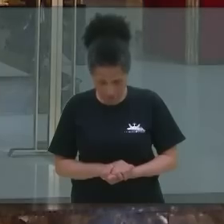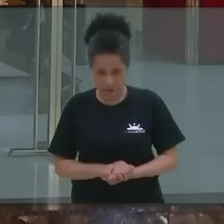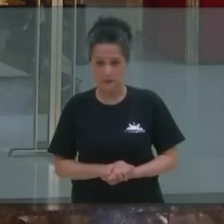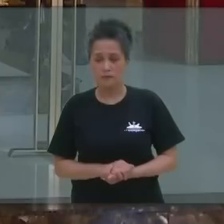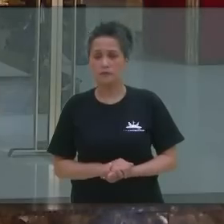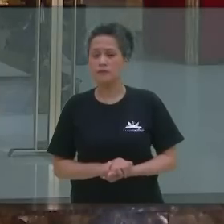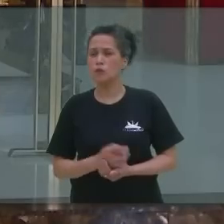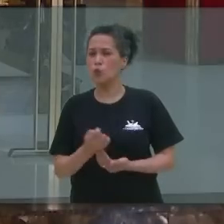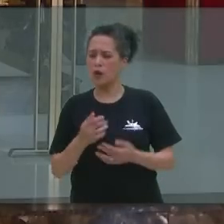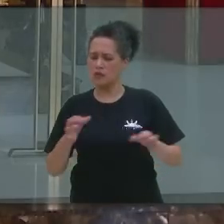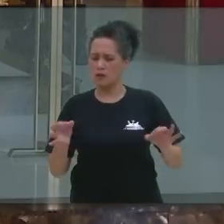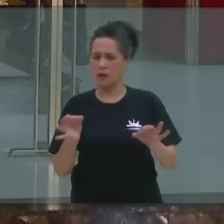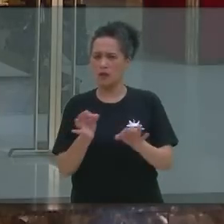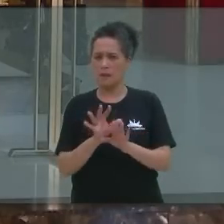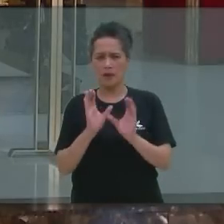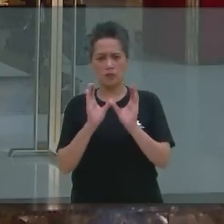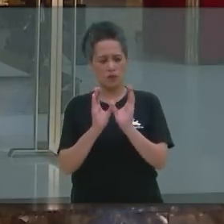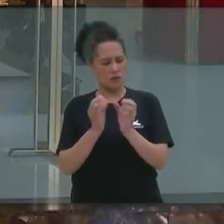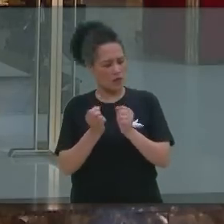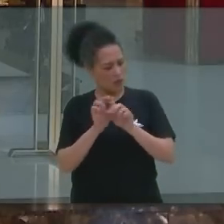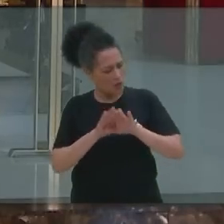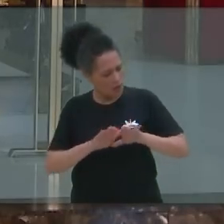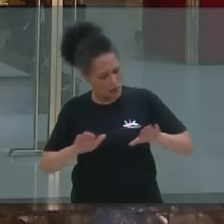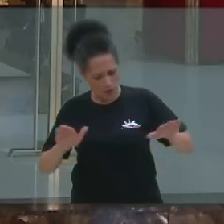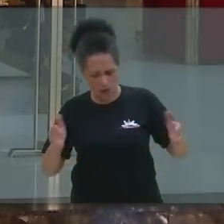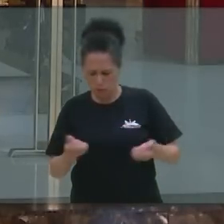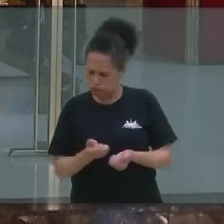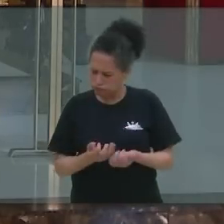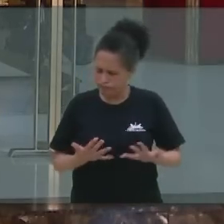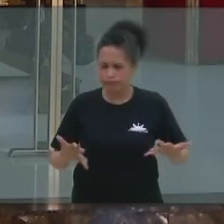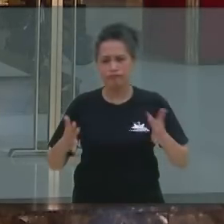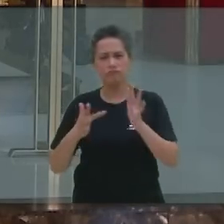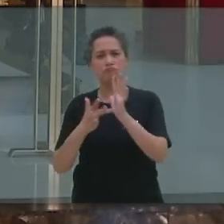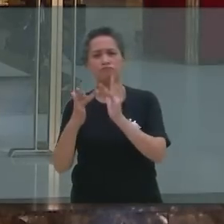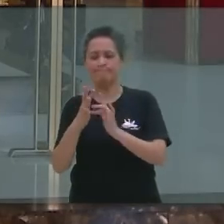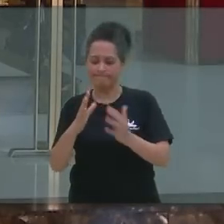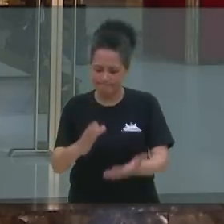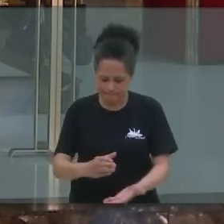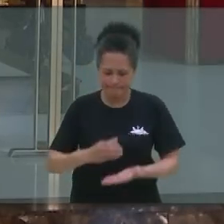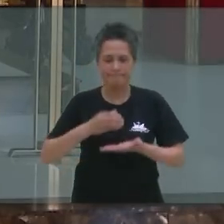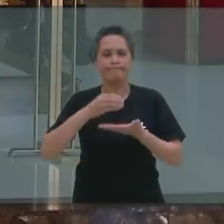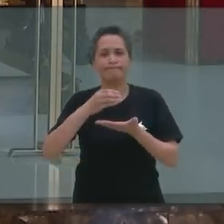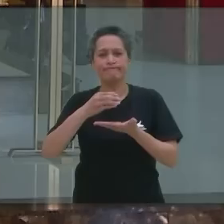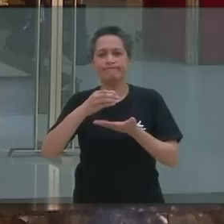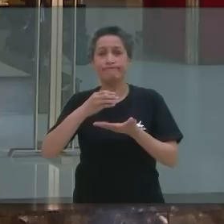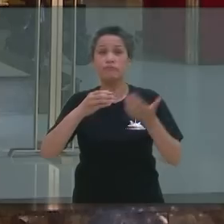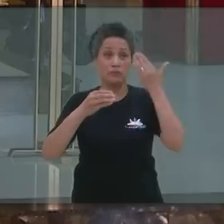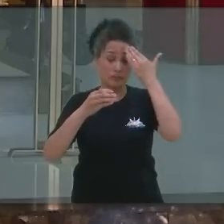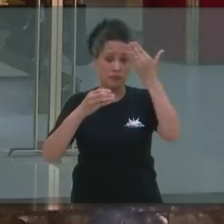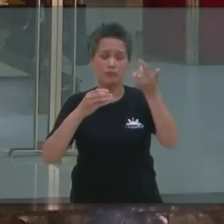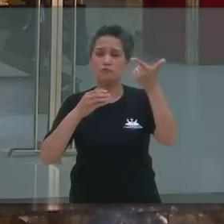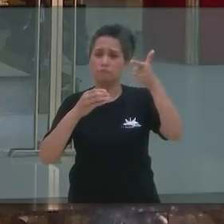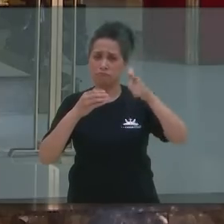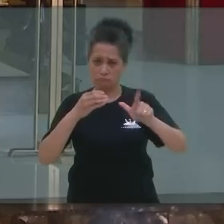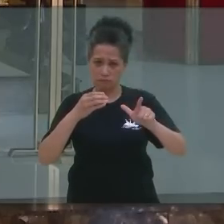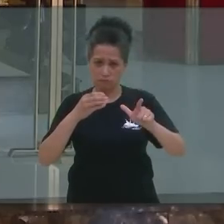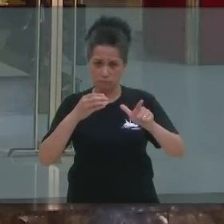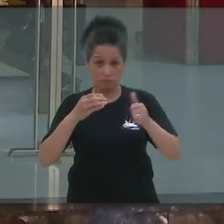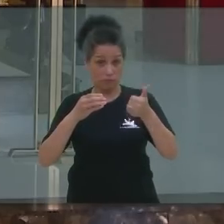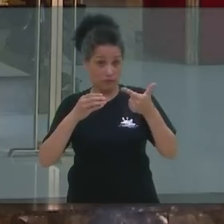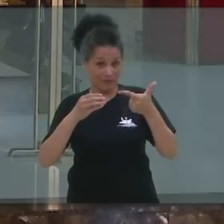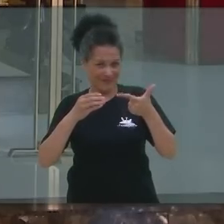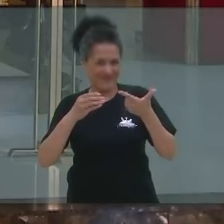Do mesmo modo, ao fim da ceia, Ele tomou o cálice em suas mãos, deu graças novamente e o deu a